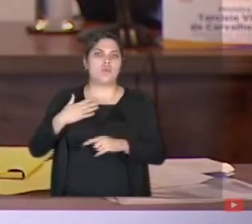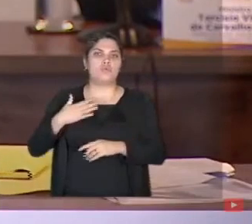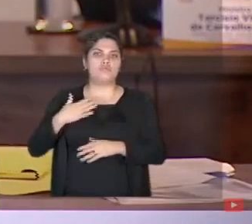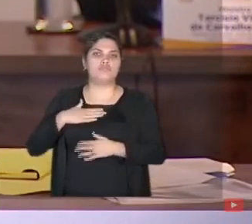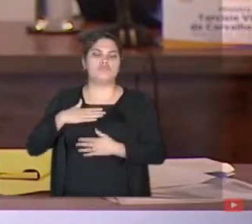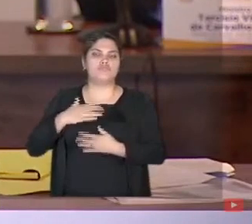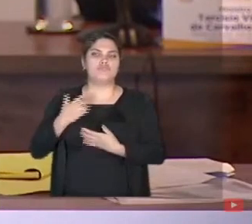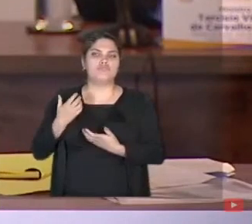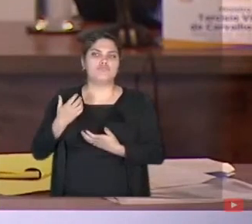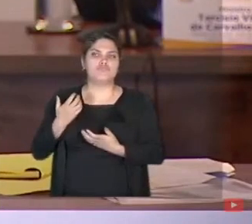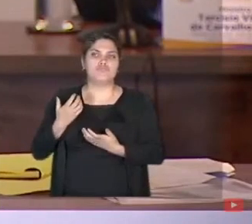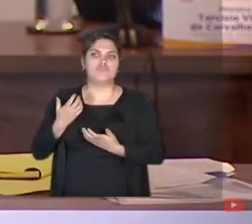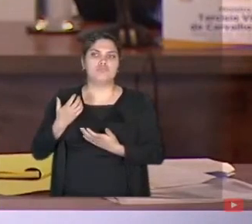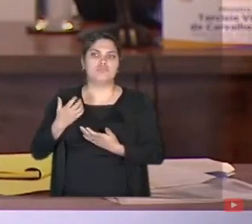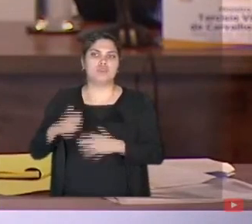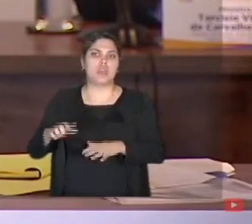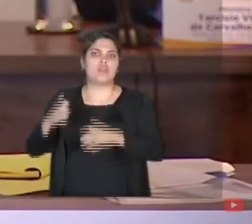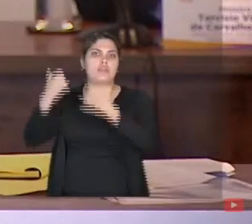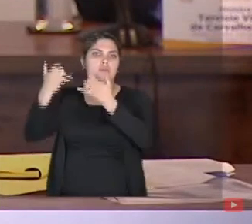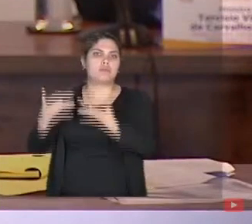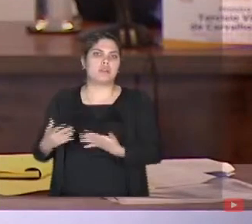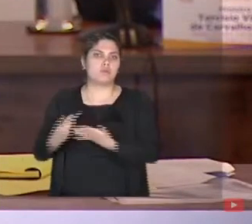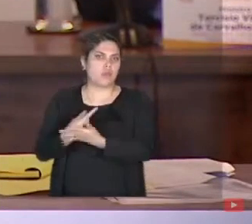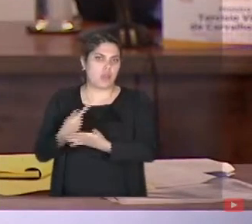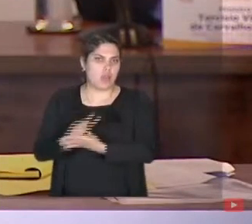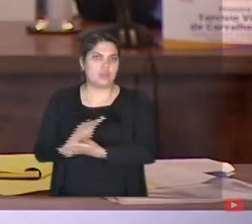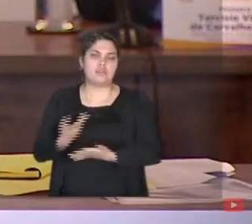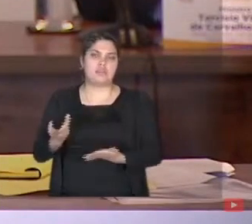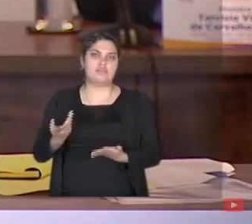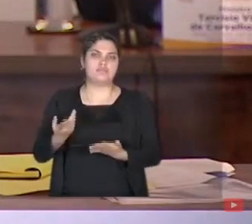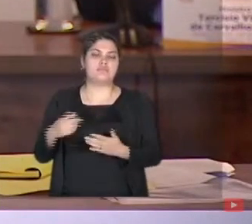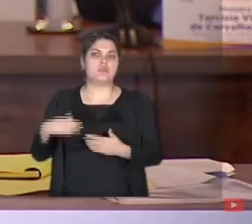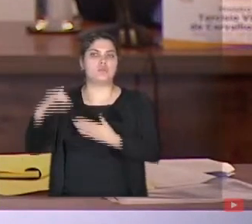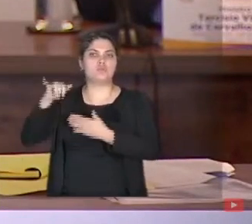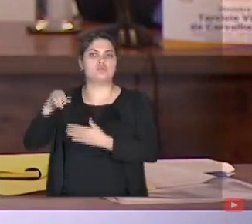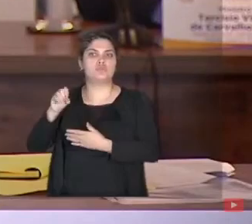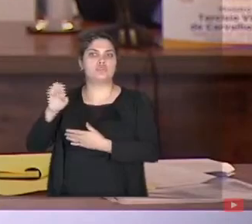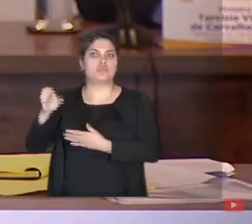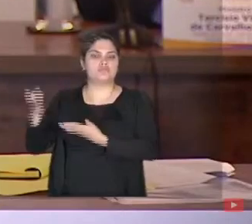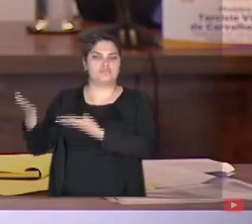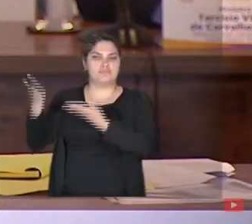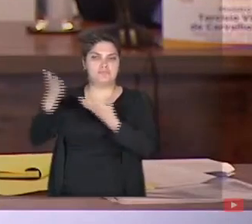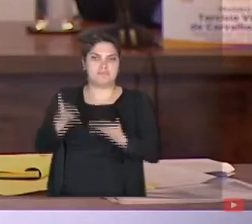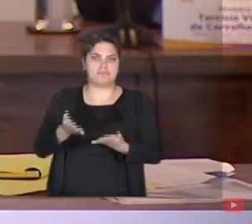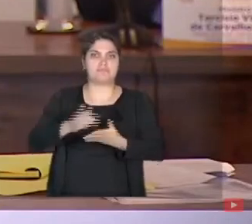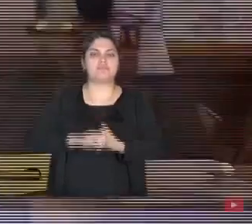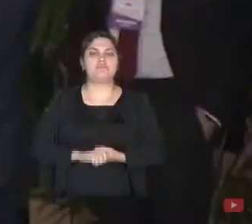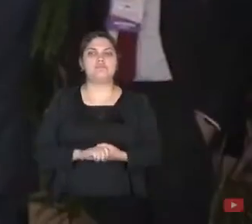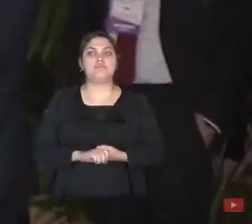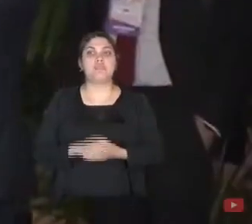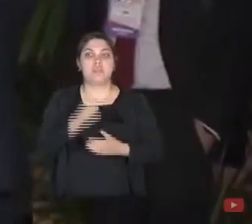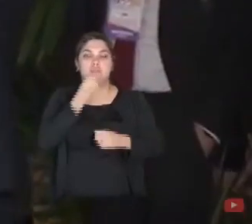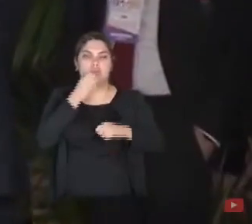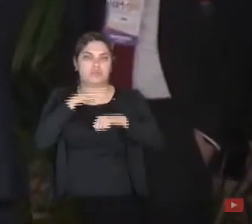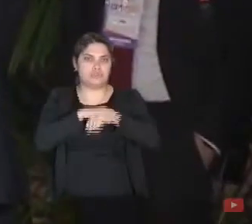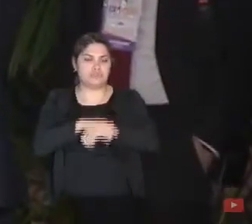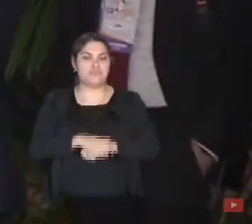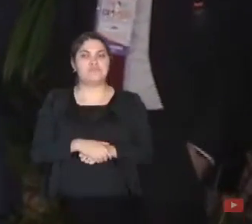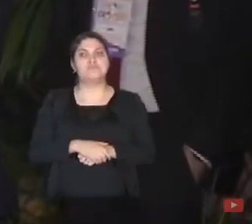de dar uma explicação equivocada. Portanto, José, por favor. Boa noite.